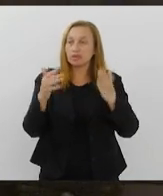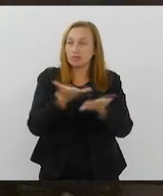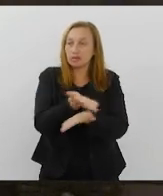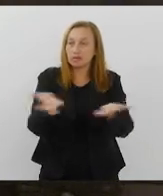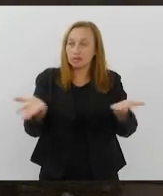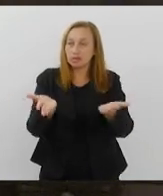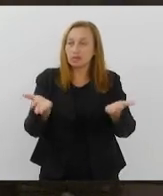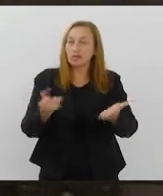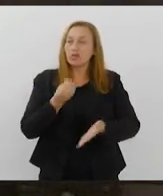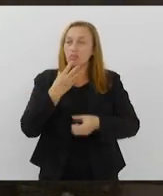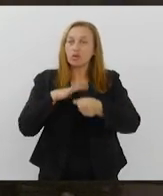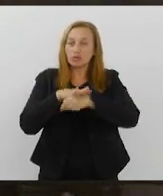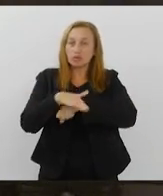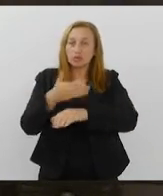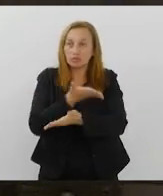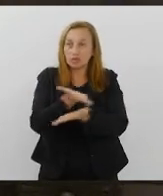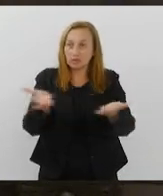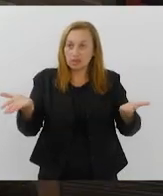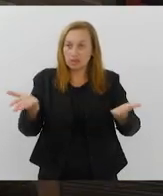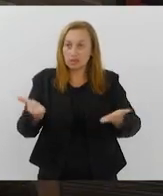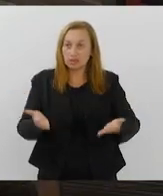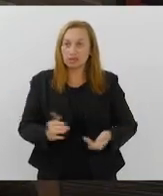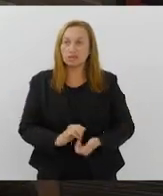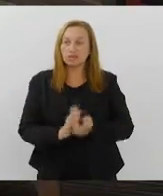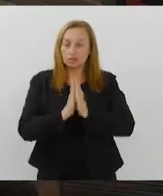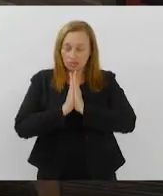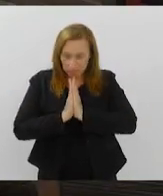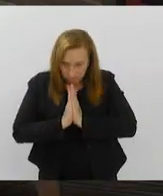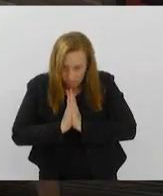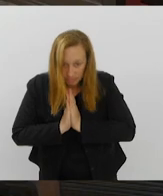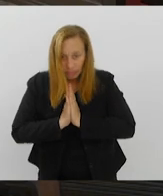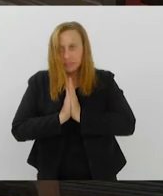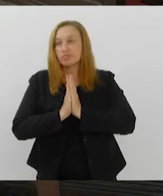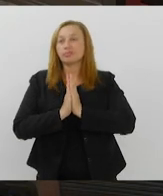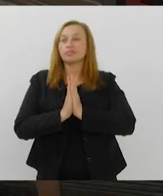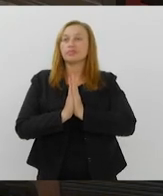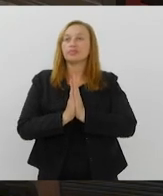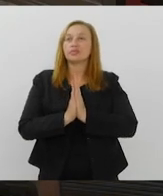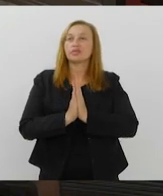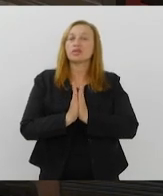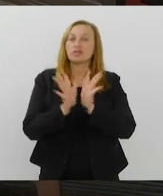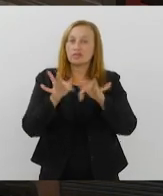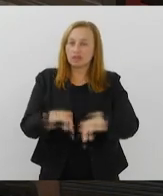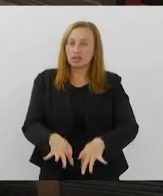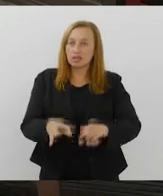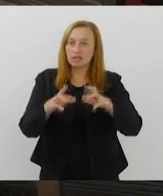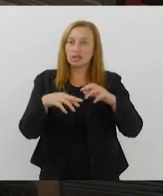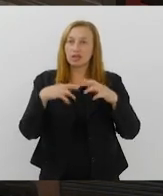todos uma boa noite. Declaro encerrada a sessão.